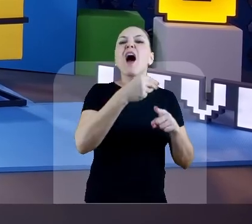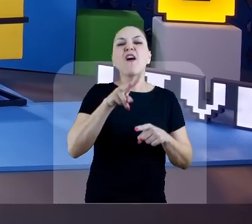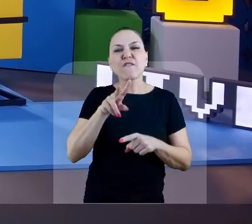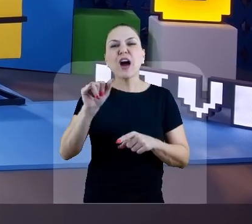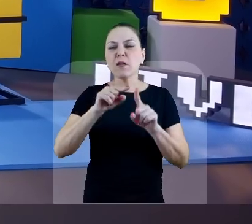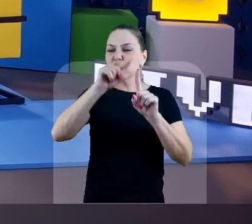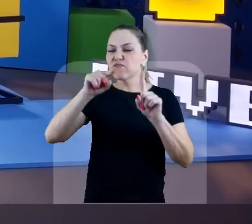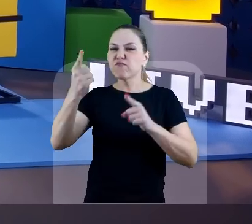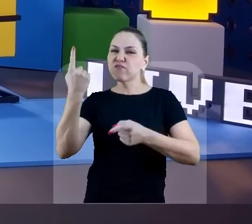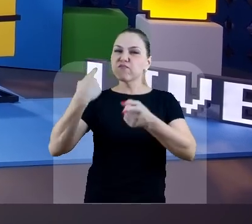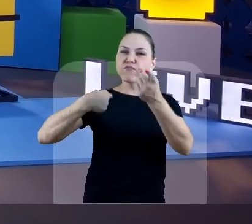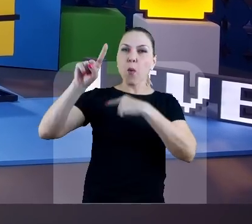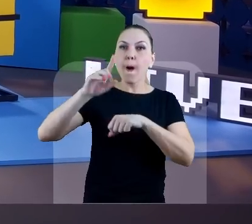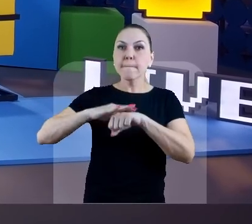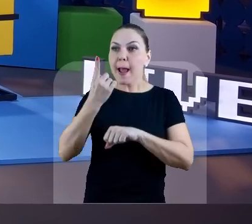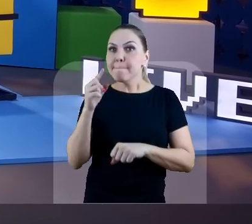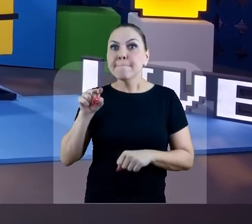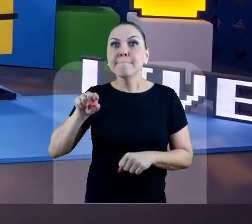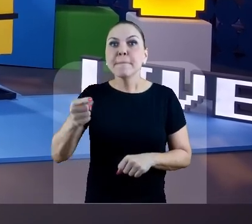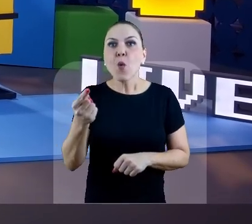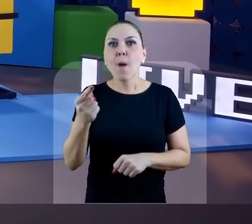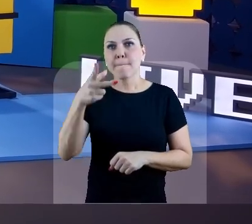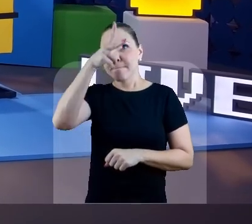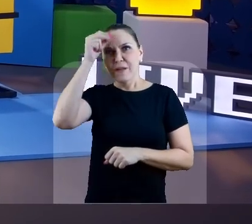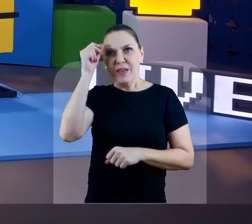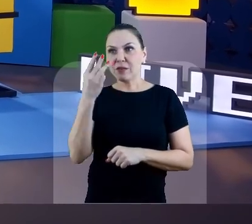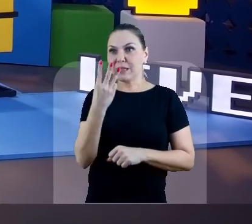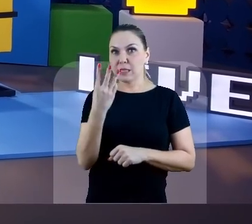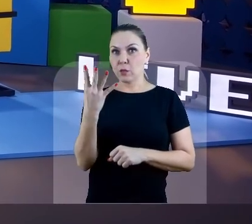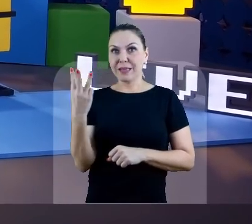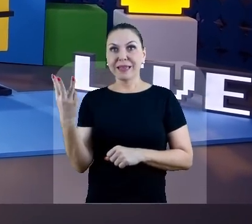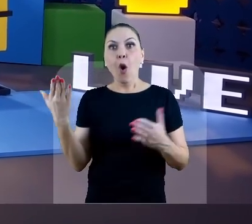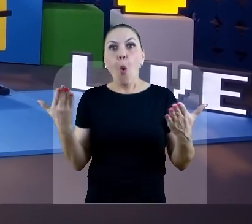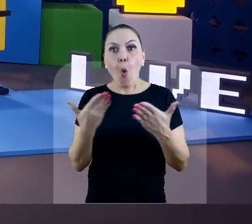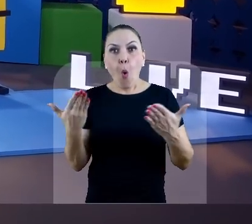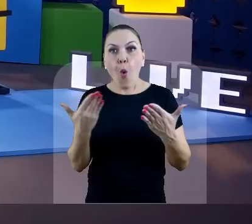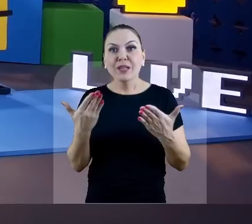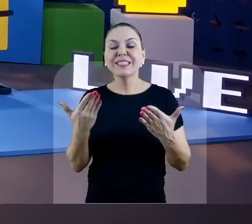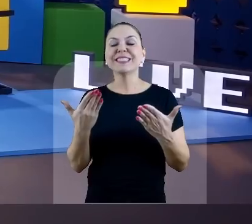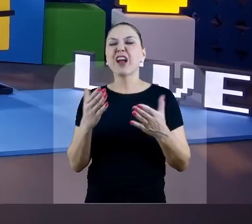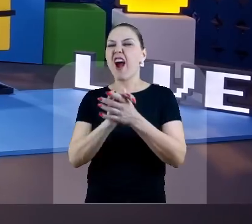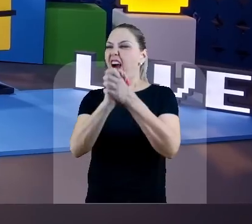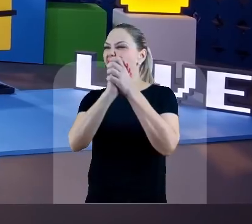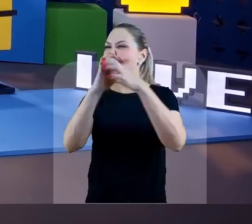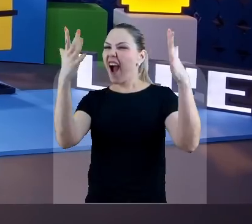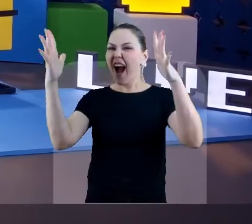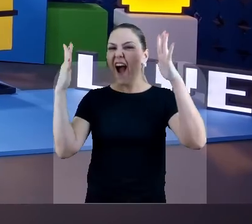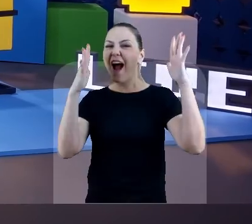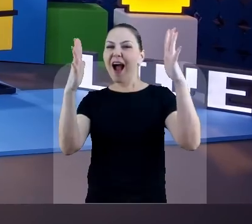recorde. Nós devemos passar de 1.000 prefeitos. Nós temos 343 hoje. Boa. 343.